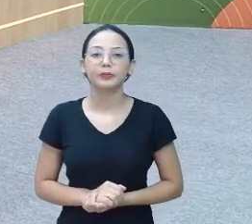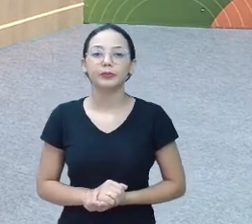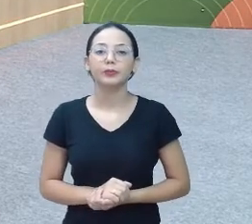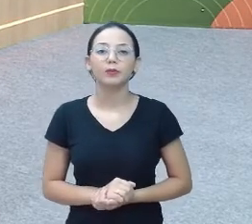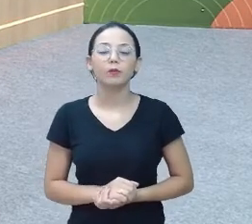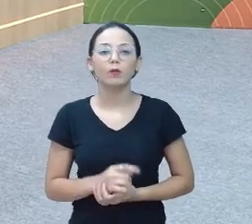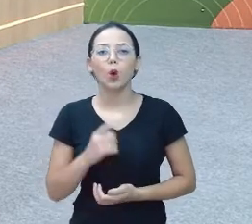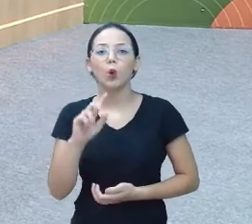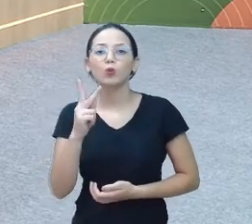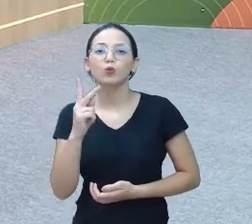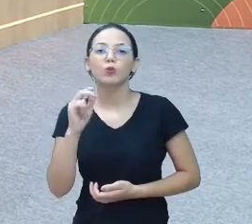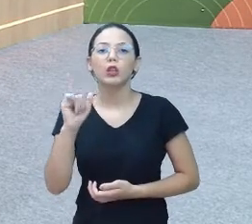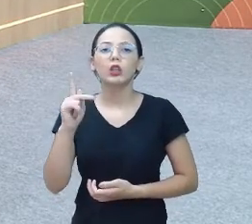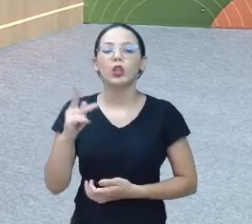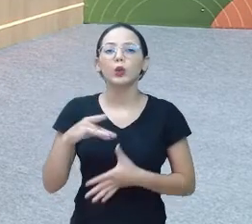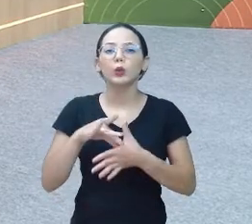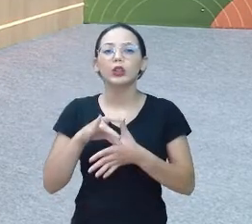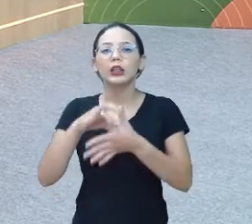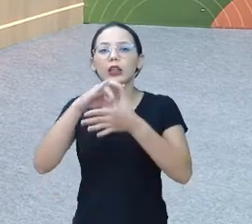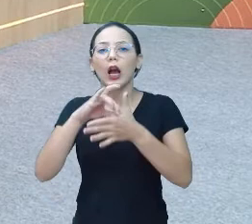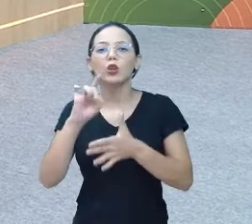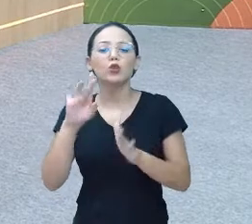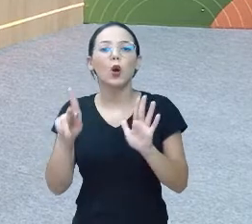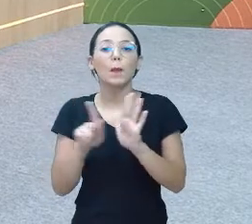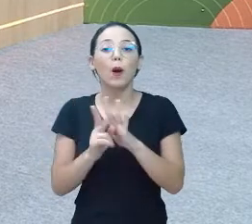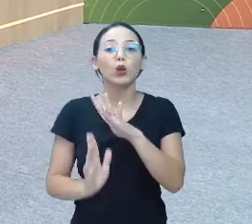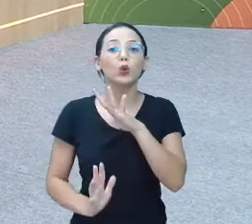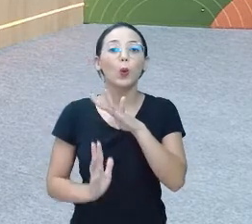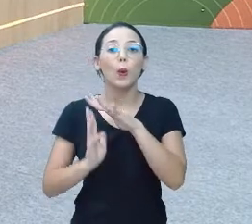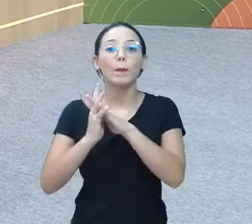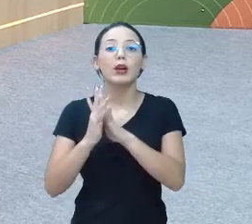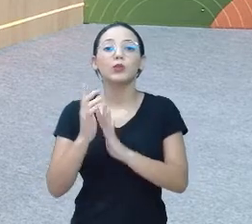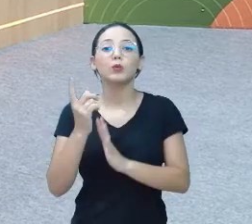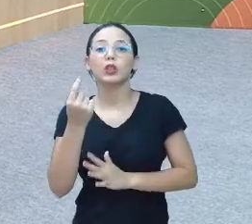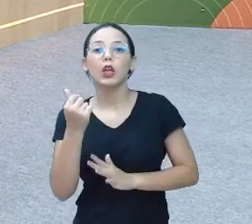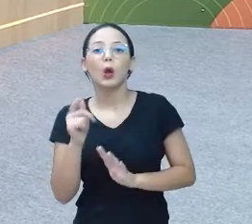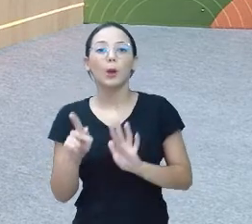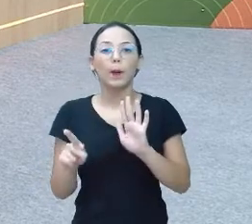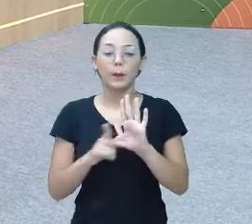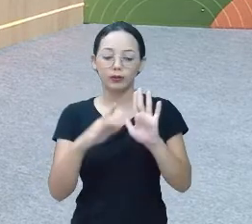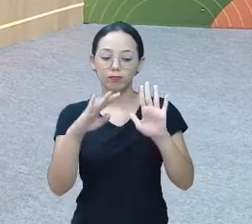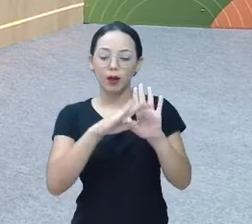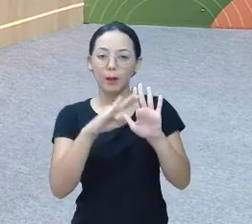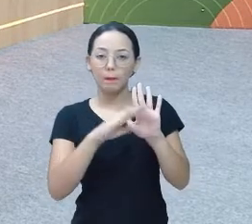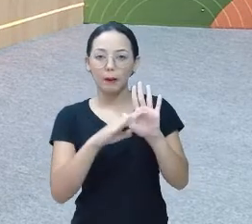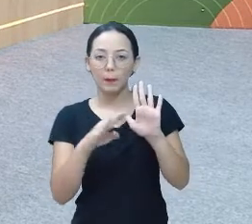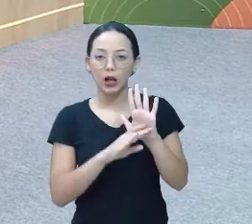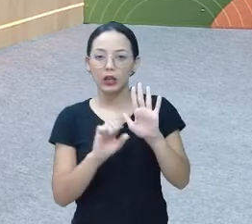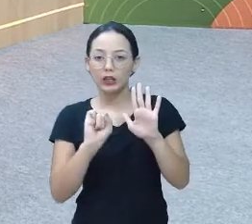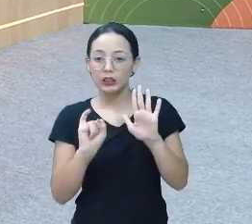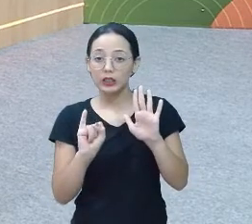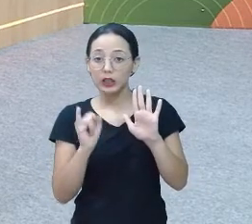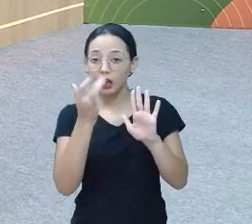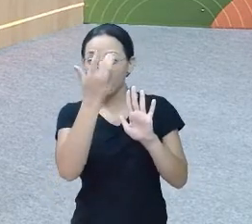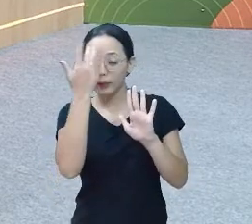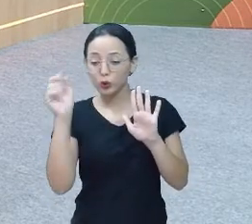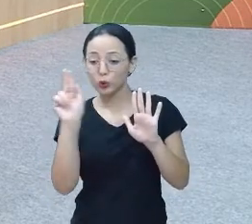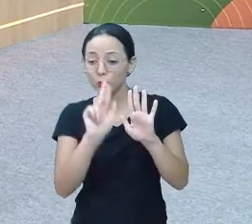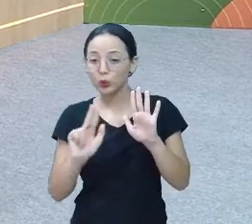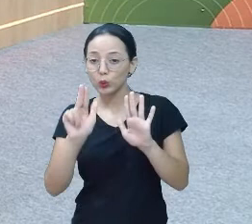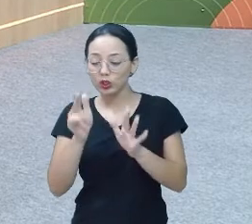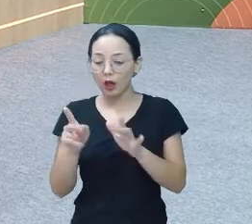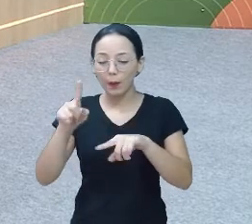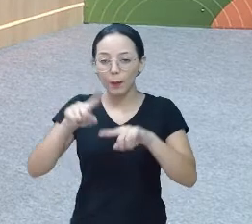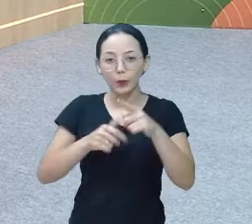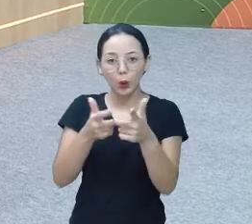um quilo de carne ele só pode custar no máximo tal valor. Se alguém ousasse vender aquele